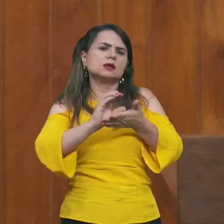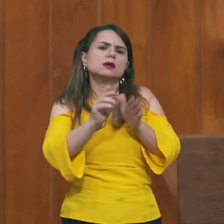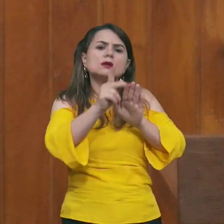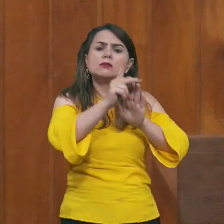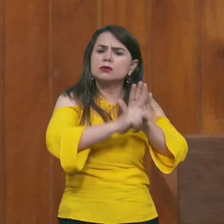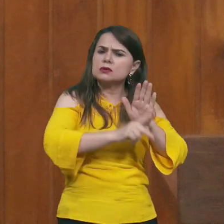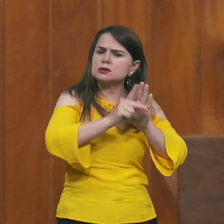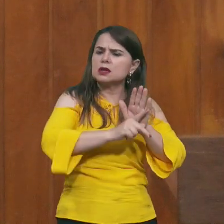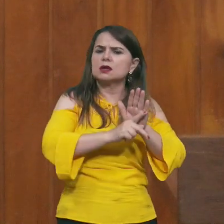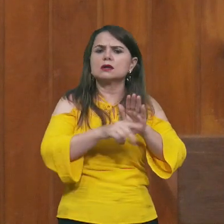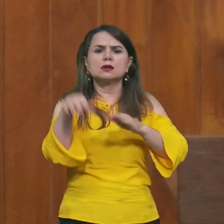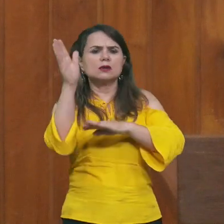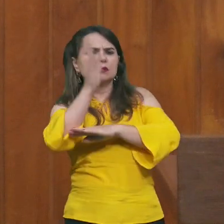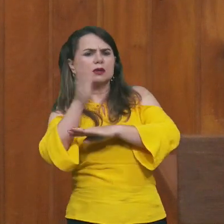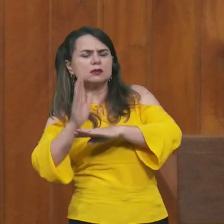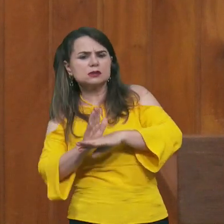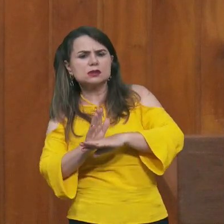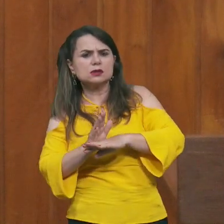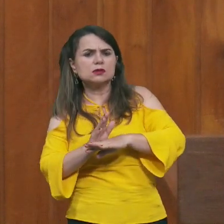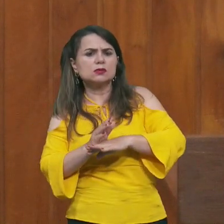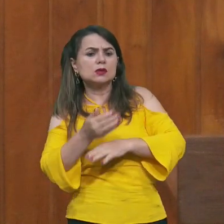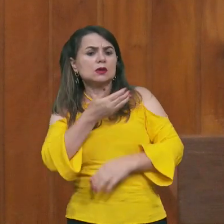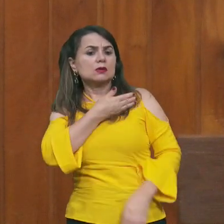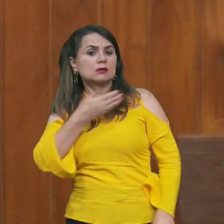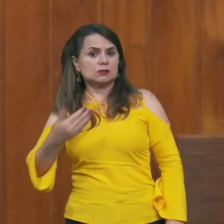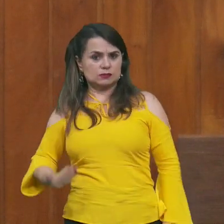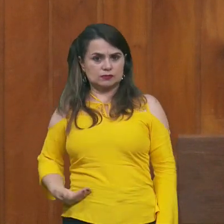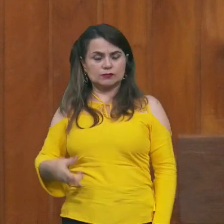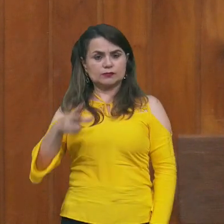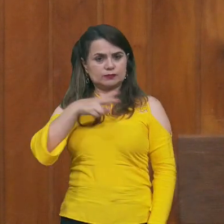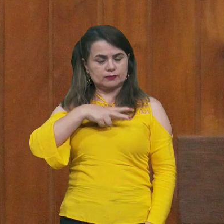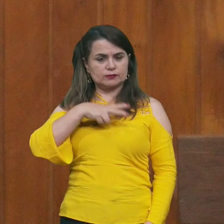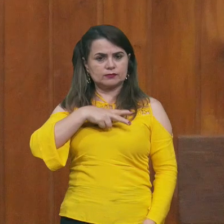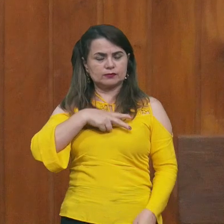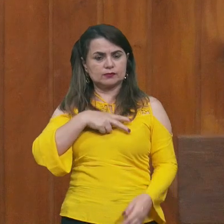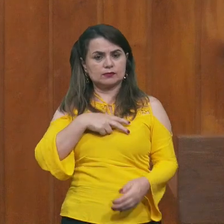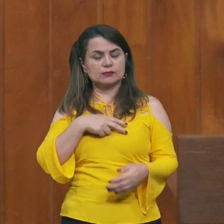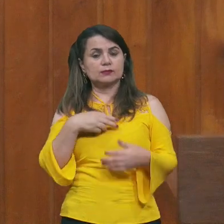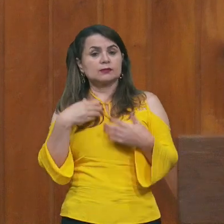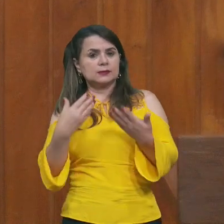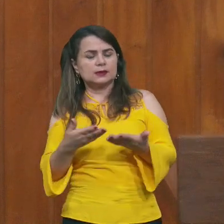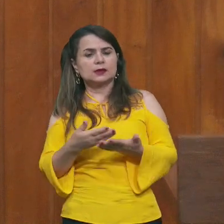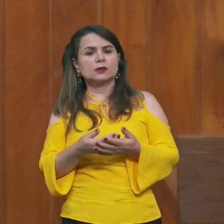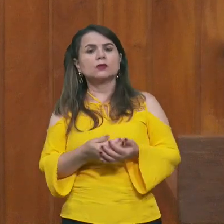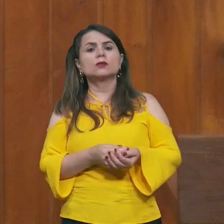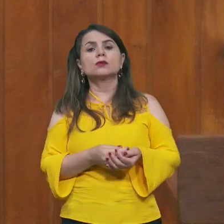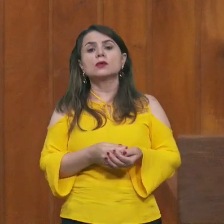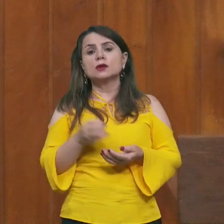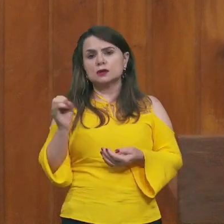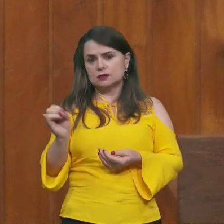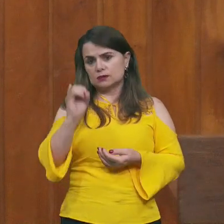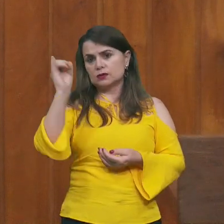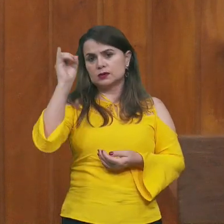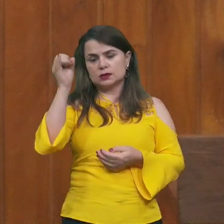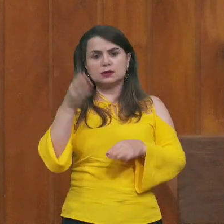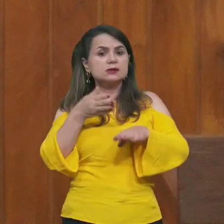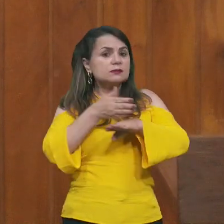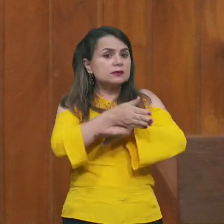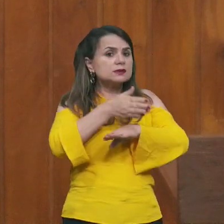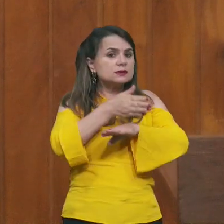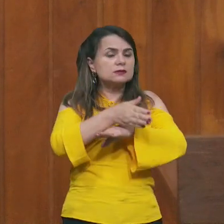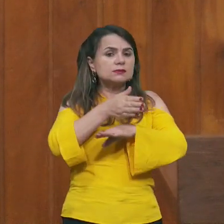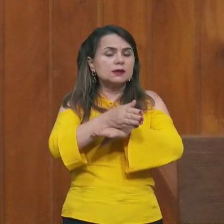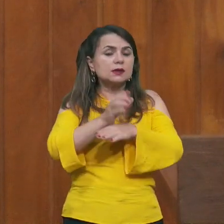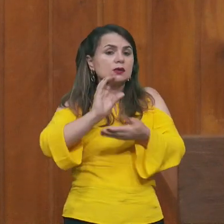Brasil, públicos e privados. É um privilégio poder participar com conselheiras tão atuantes, eu não vou nominar